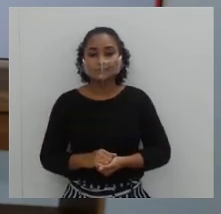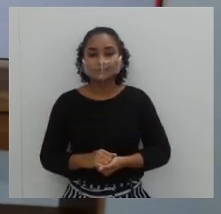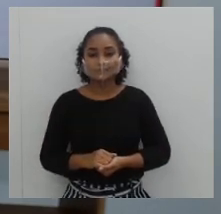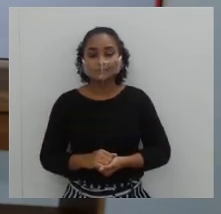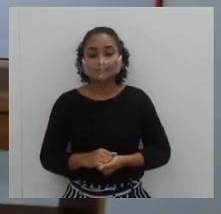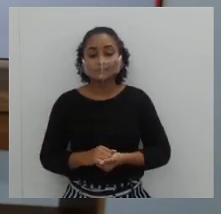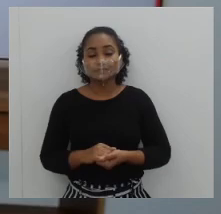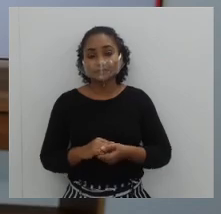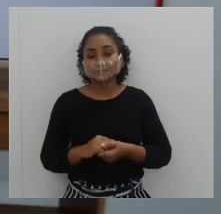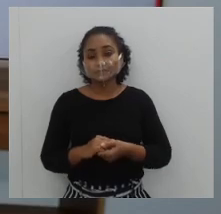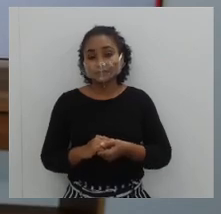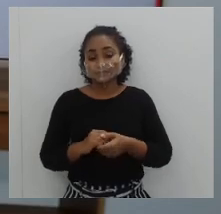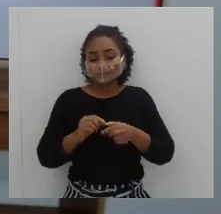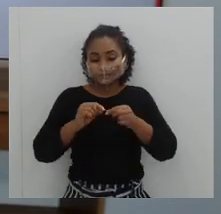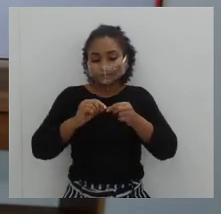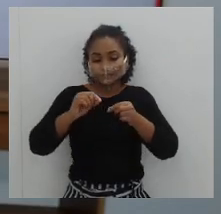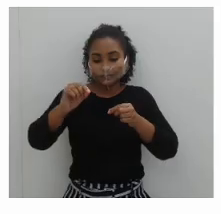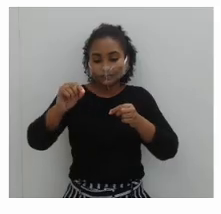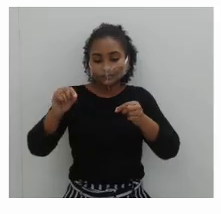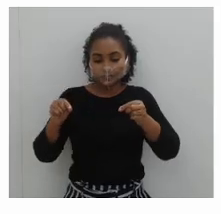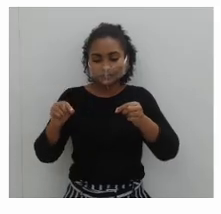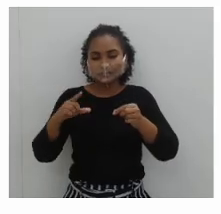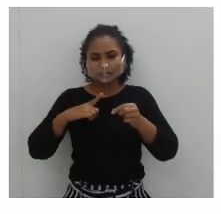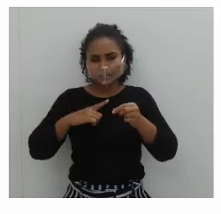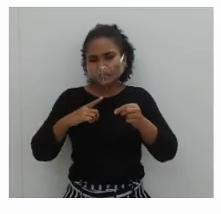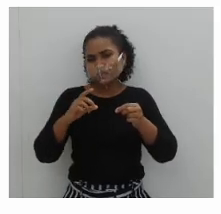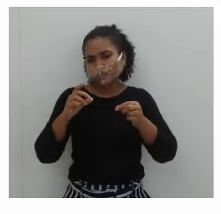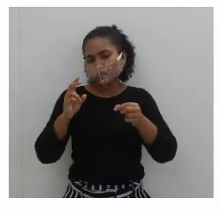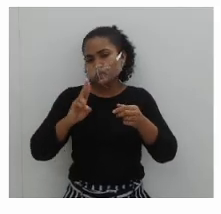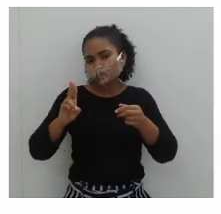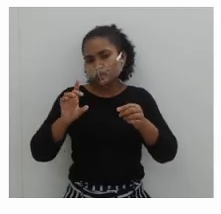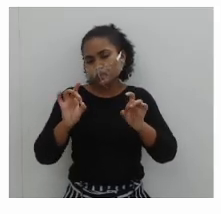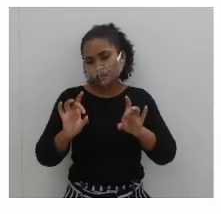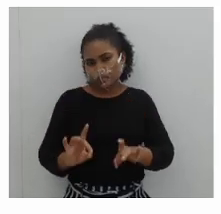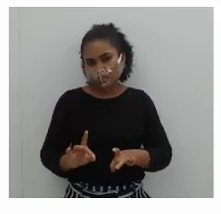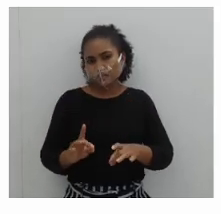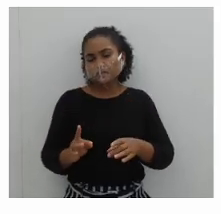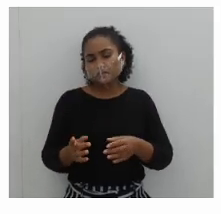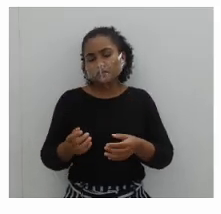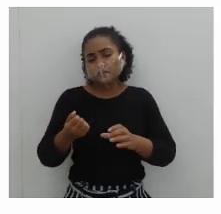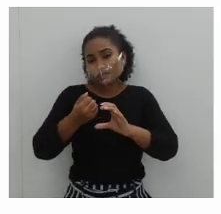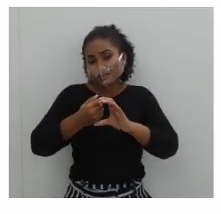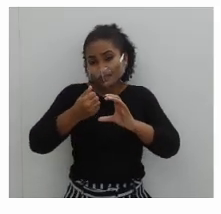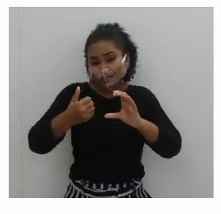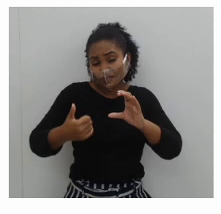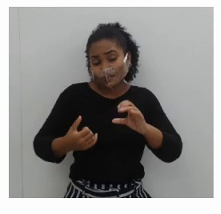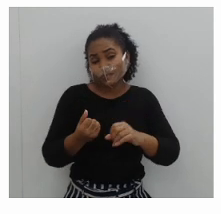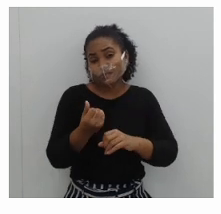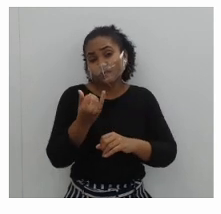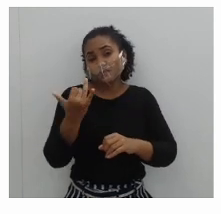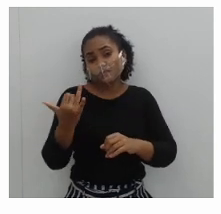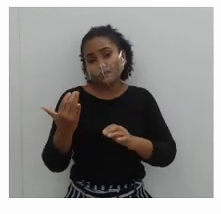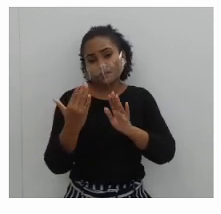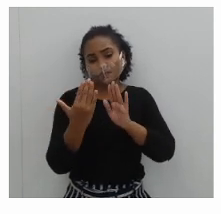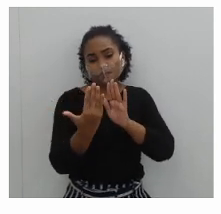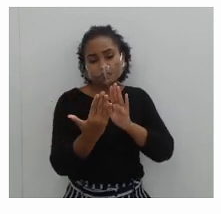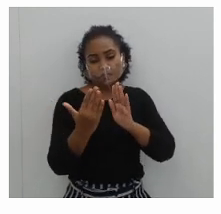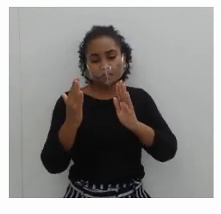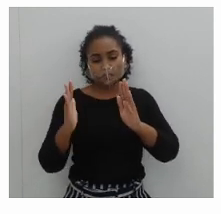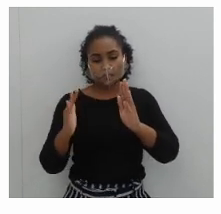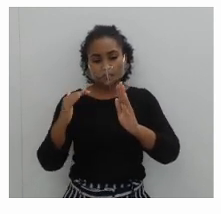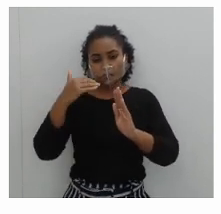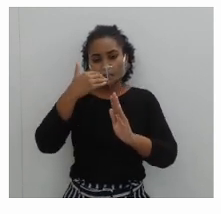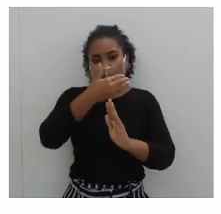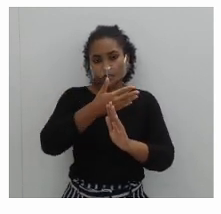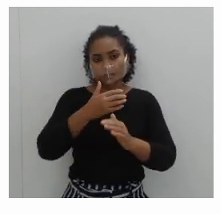os poliedros também recebem nomes específicos, de acordo com a sua quantidade de faces.